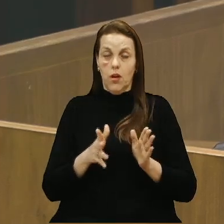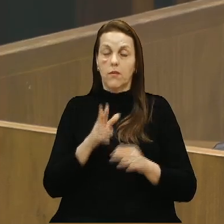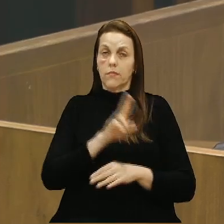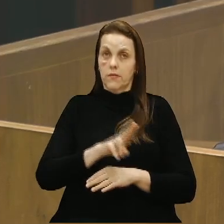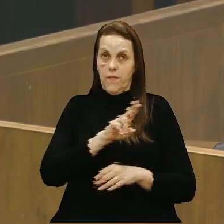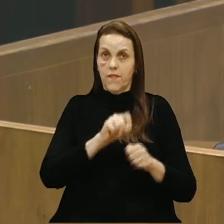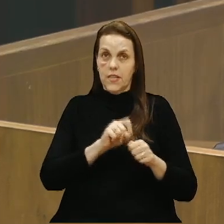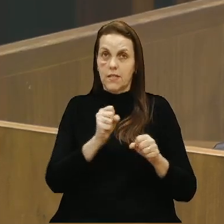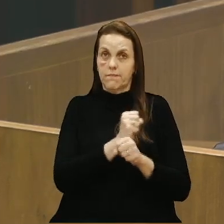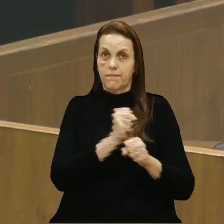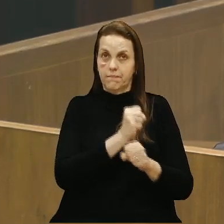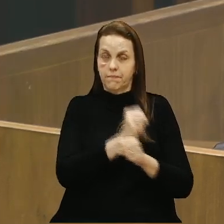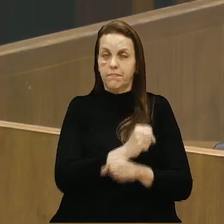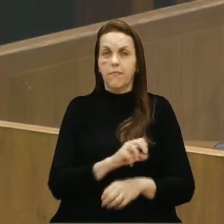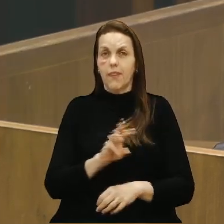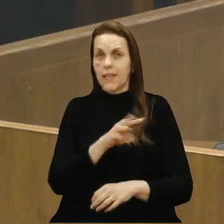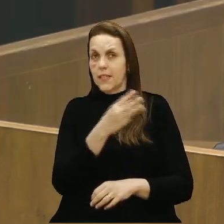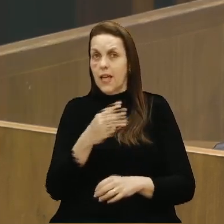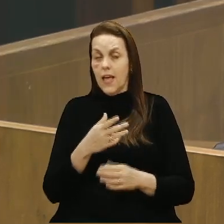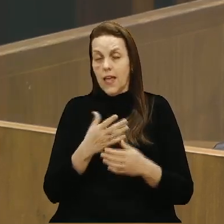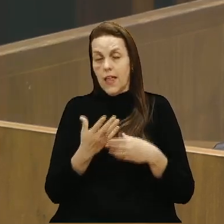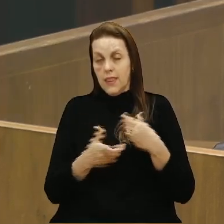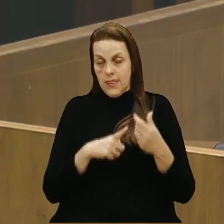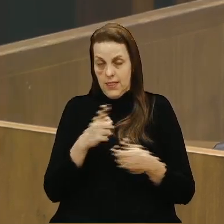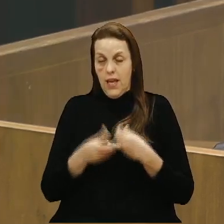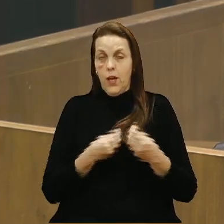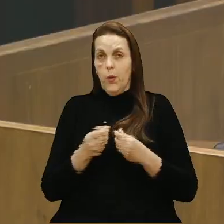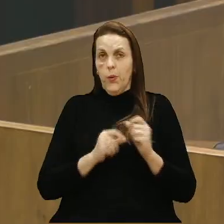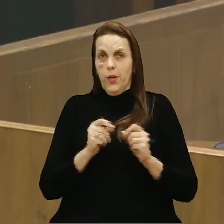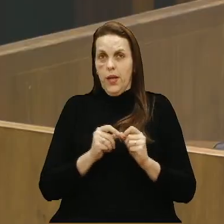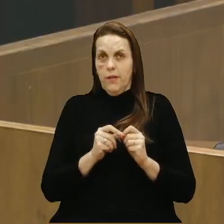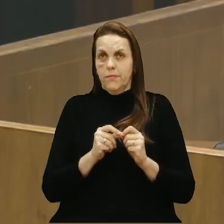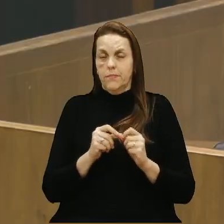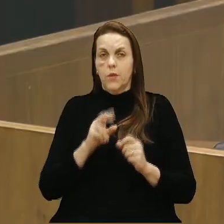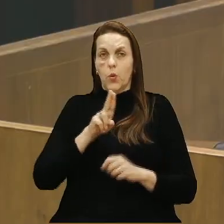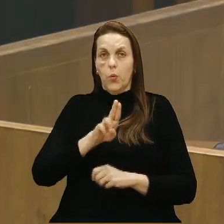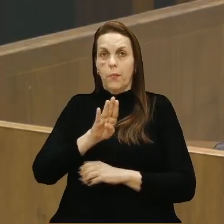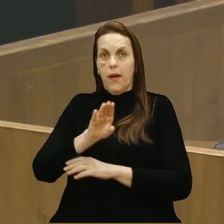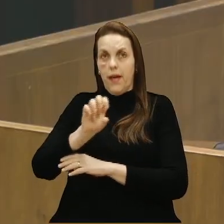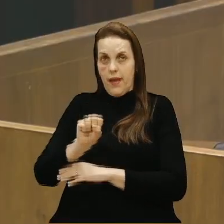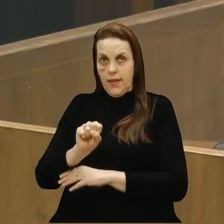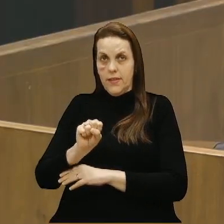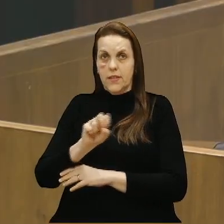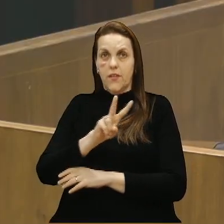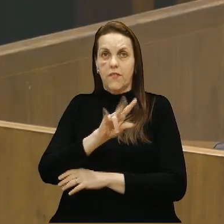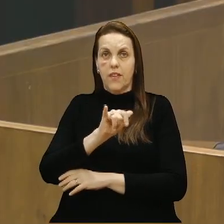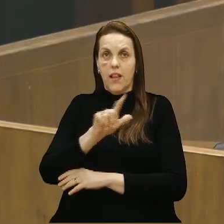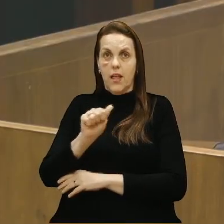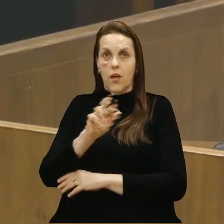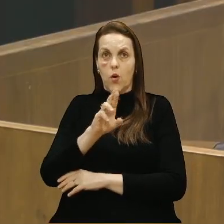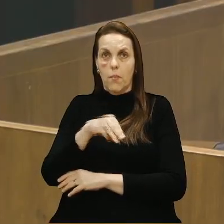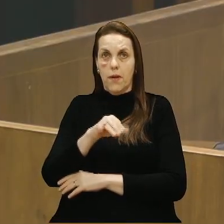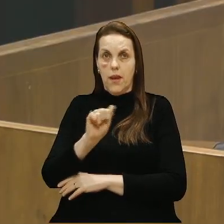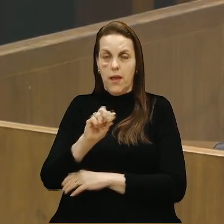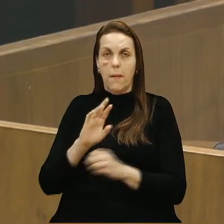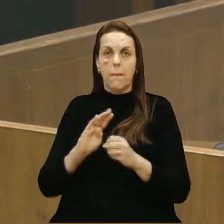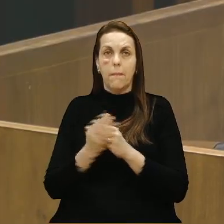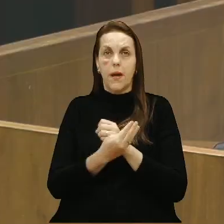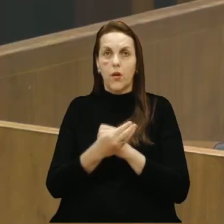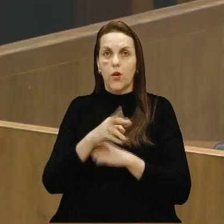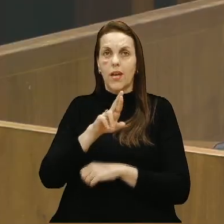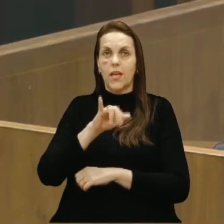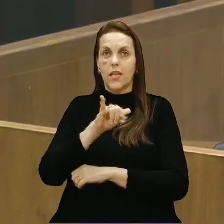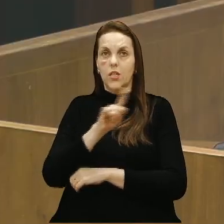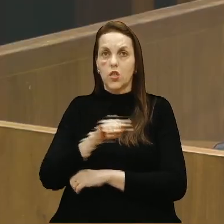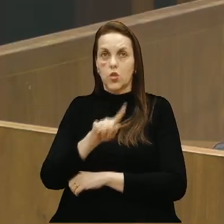execução. Entre os projetos em execução está o da Unidade Básica de Saúde Vila Romana, no Desvio Risso. No novo